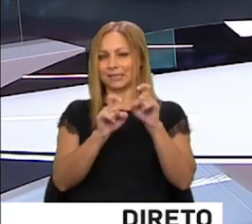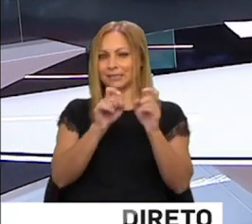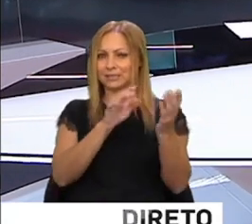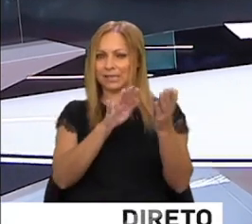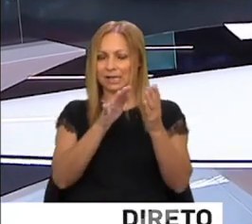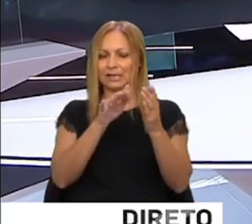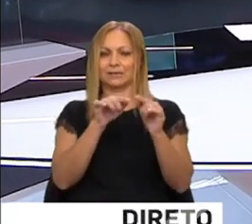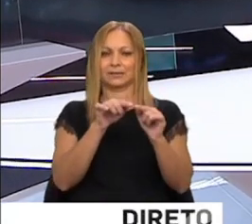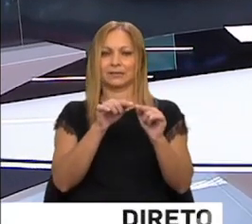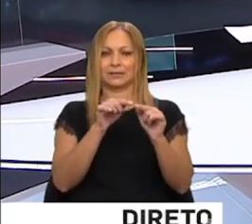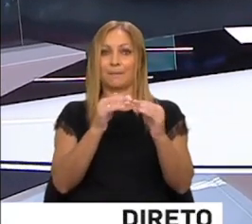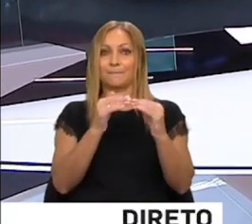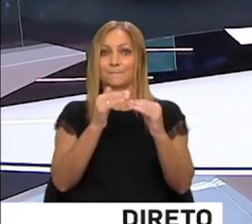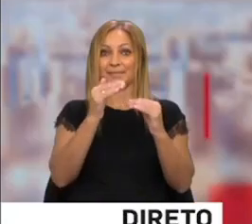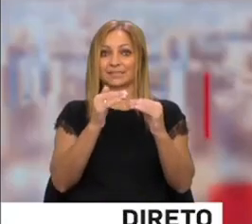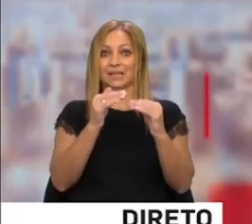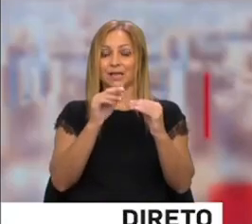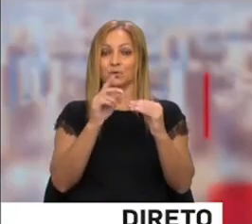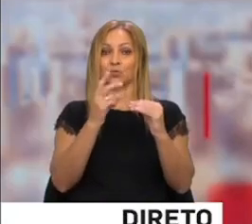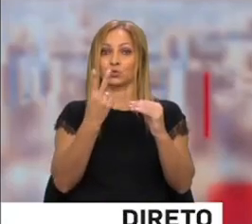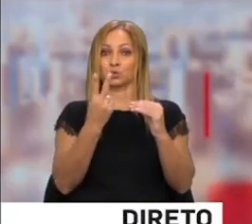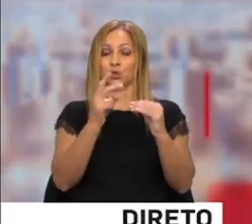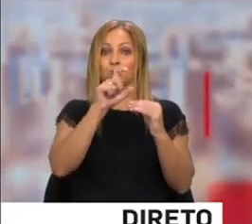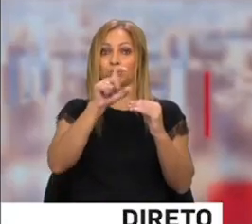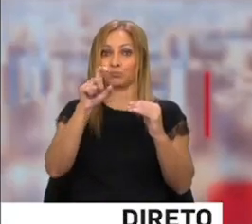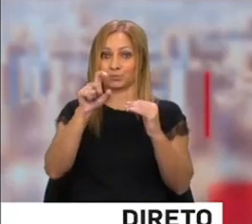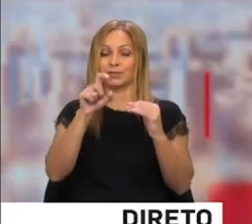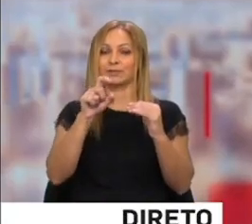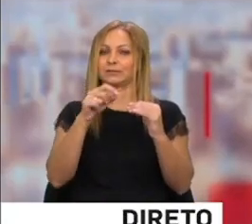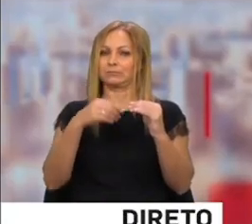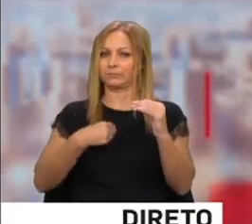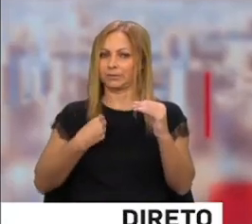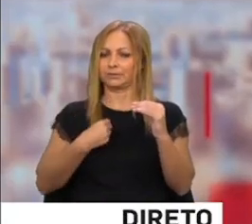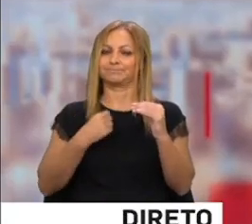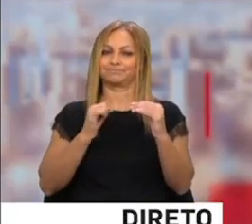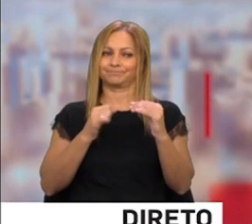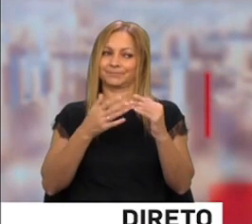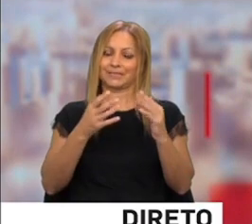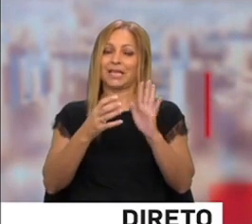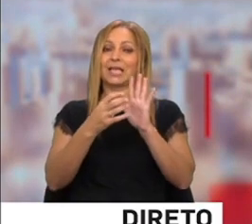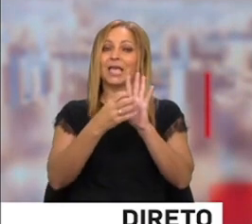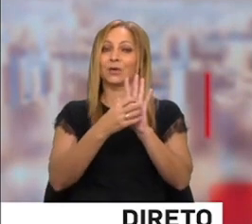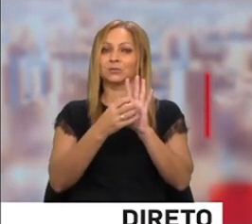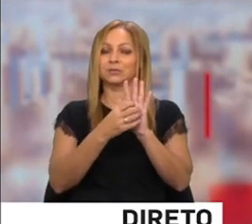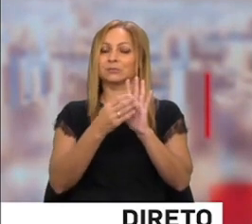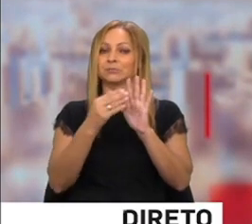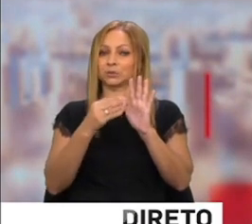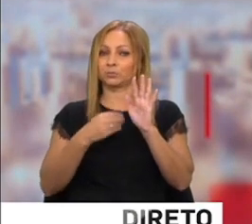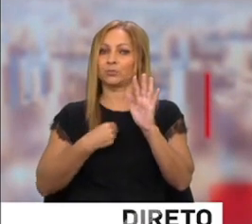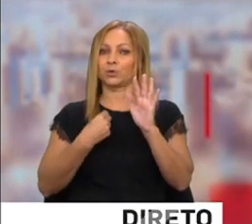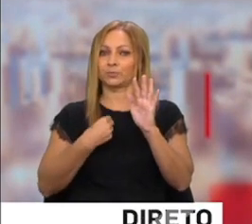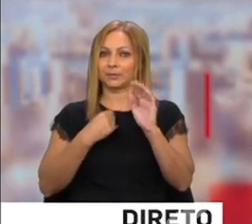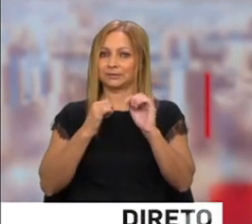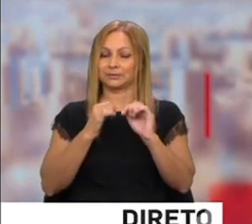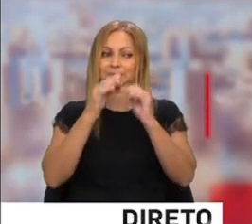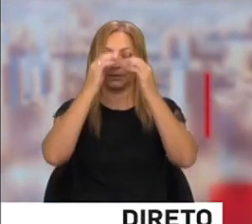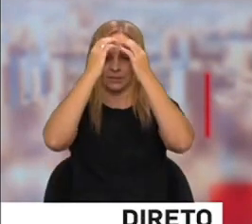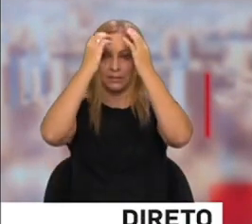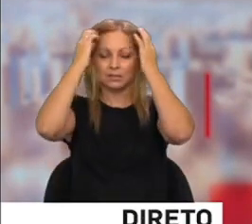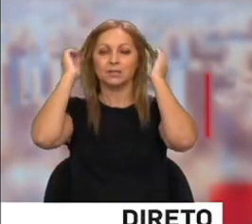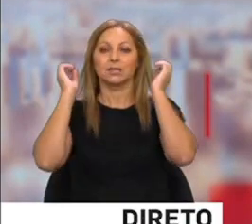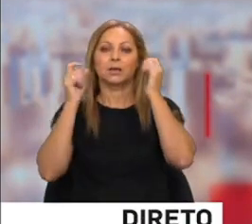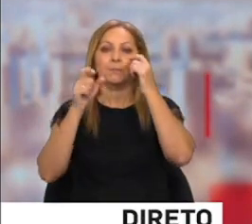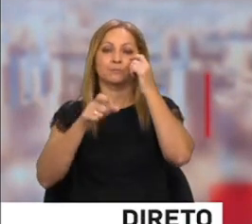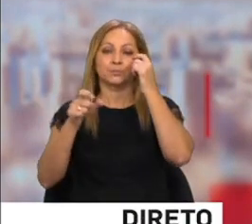é particularmente preocupante é um pouco simbólico mas é preocupante Aliás a maior parte do Grosso dos analistas se andarmos alguns meses